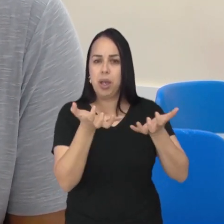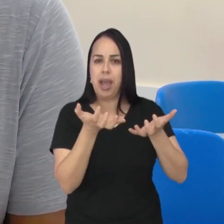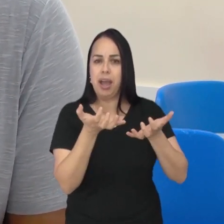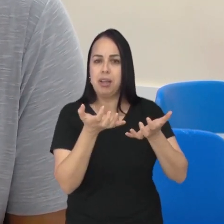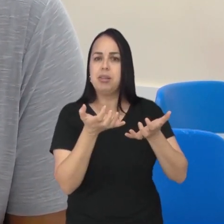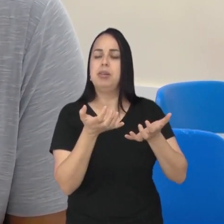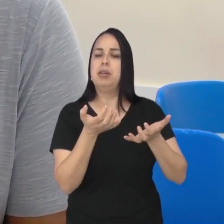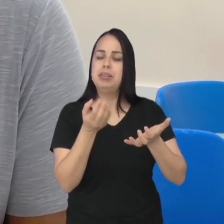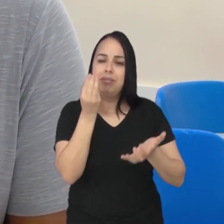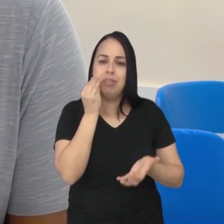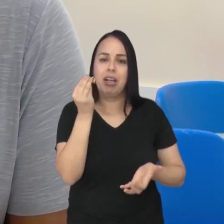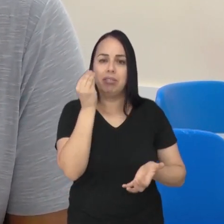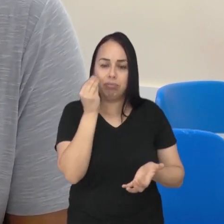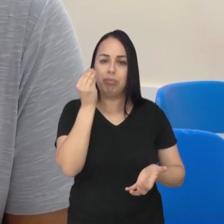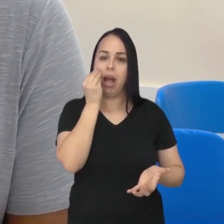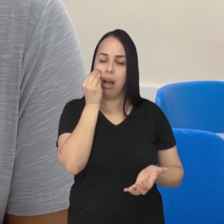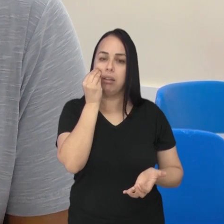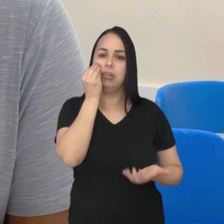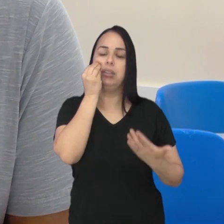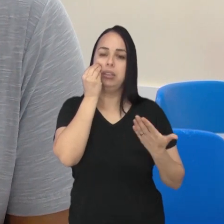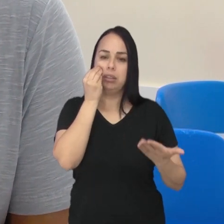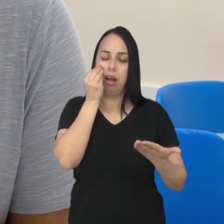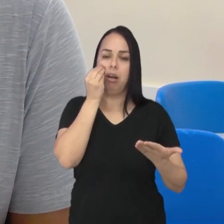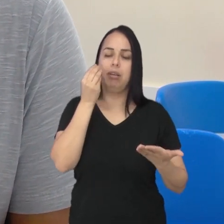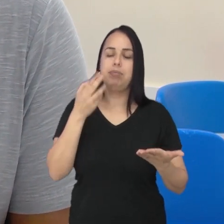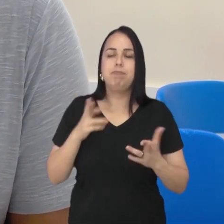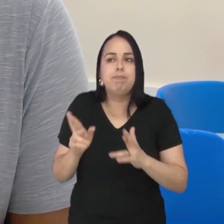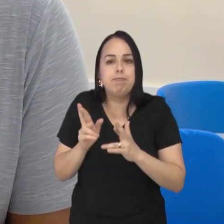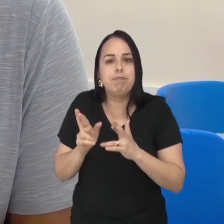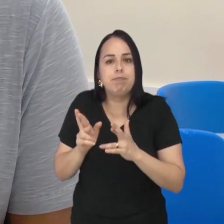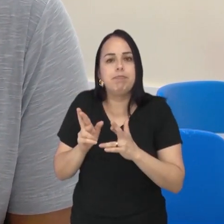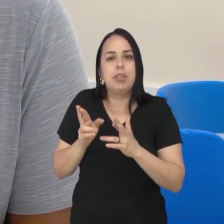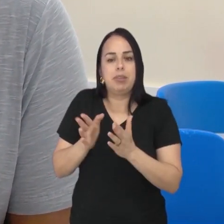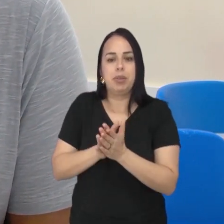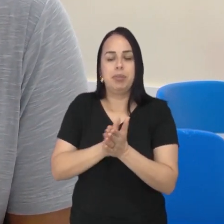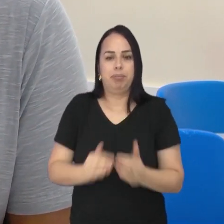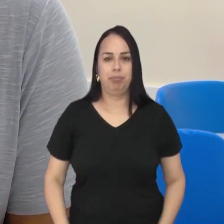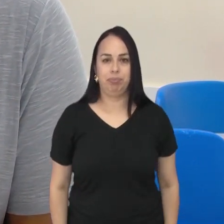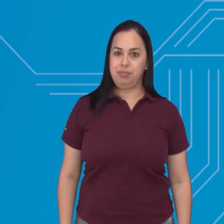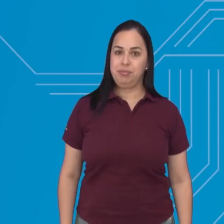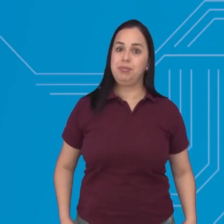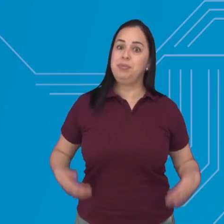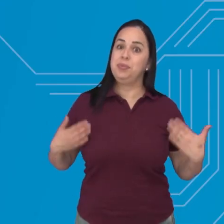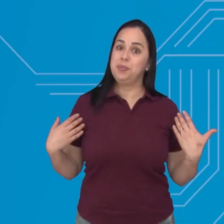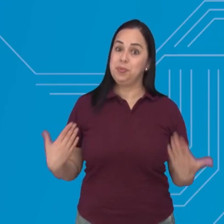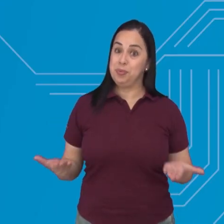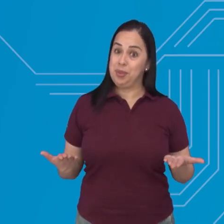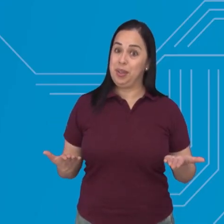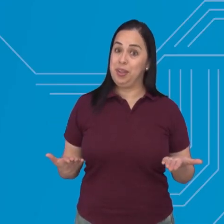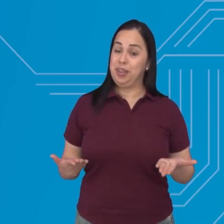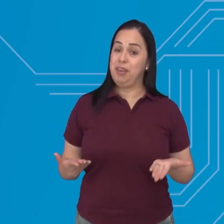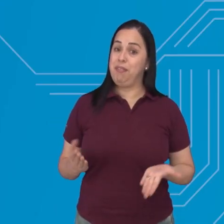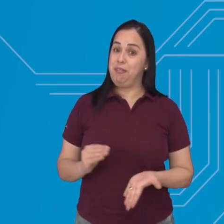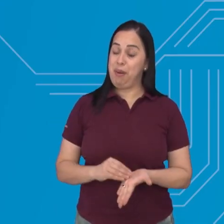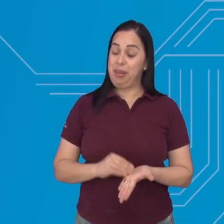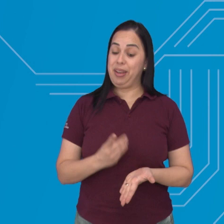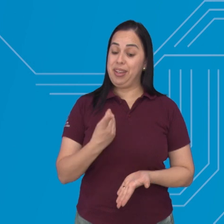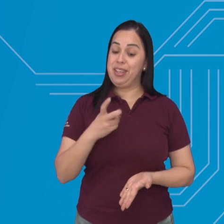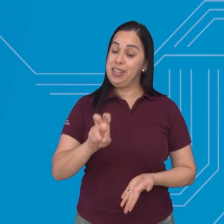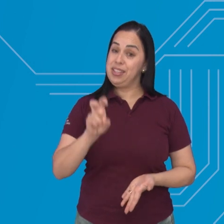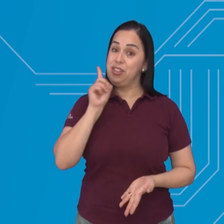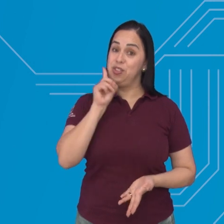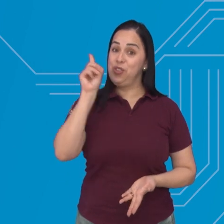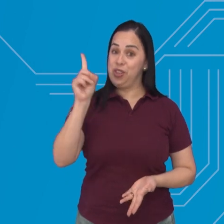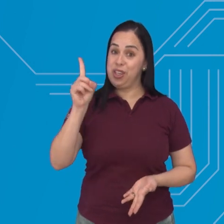a prova para testar meus conhecimentos e tudo mais, e realmente tentar. Então a expectativa está bem grande em relação a isso. Bom, faltam menos de 15 dias